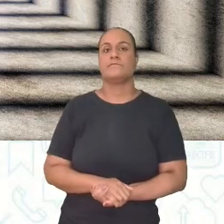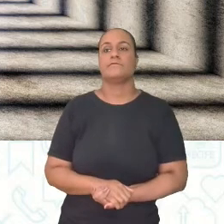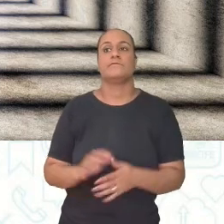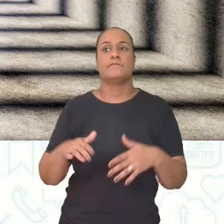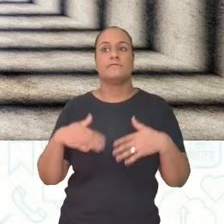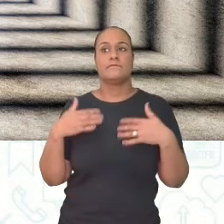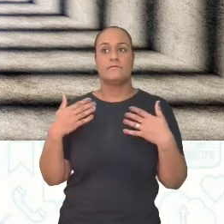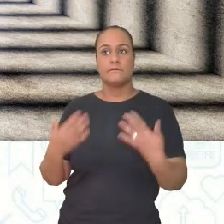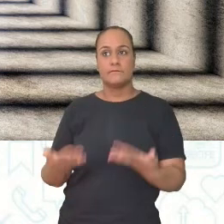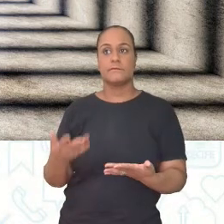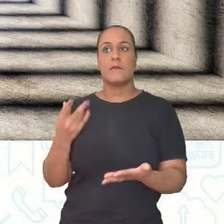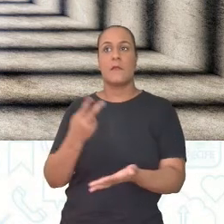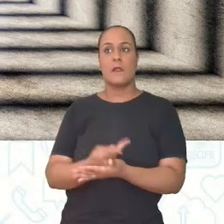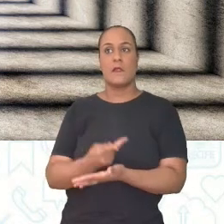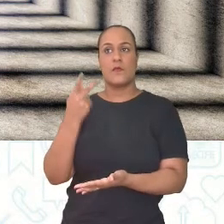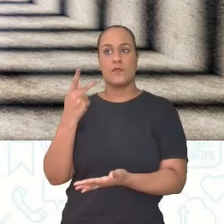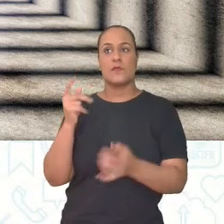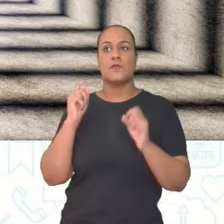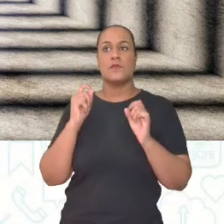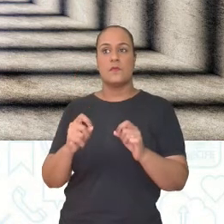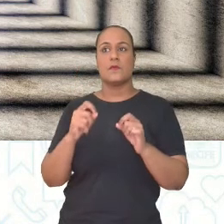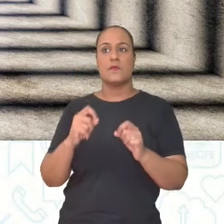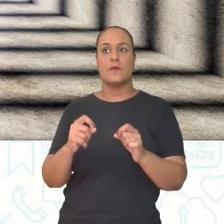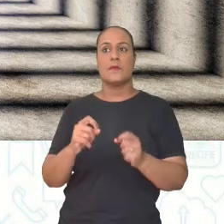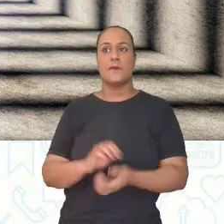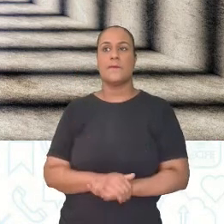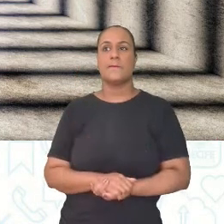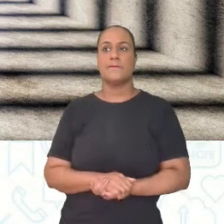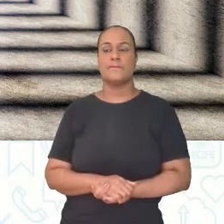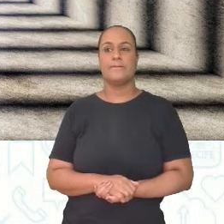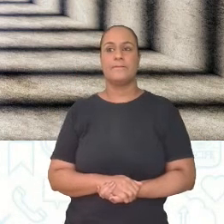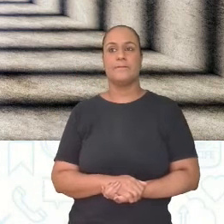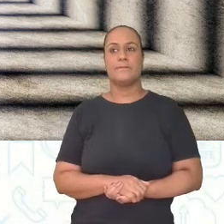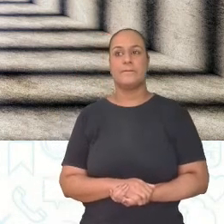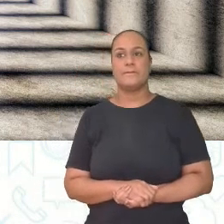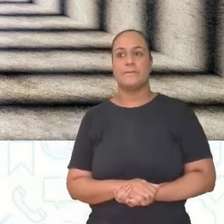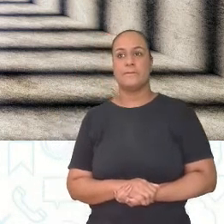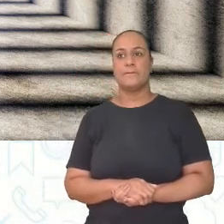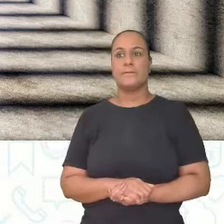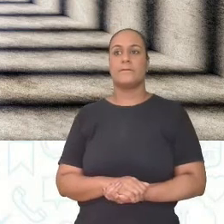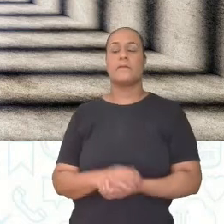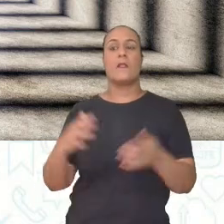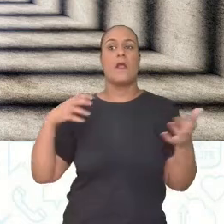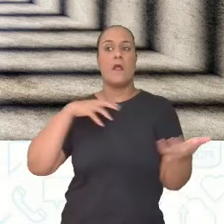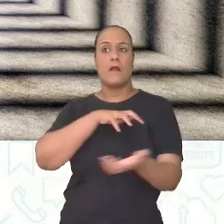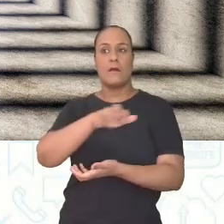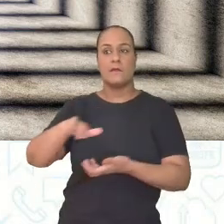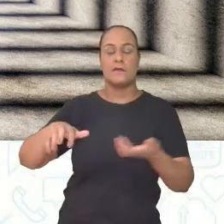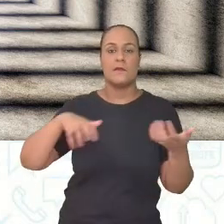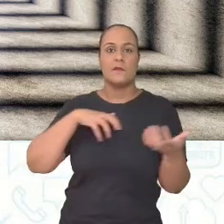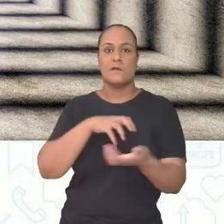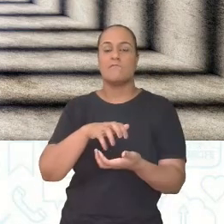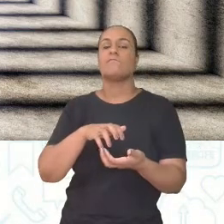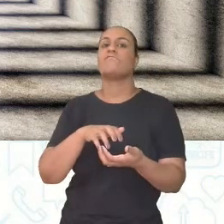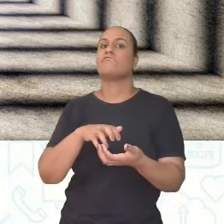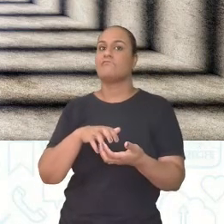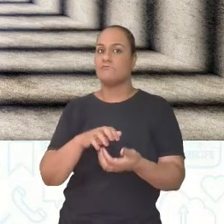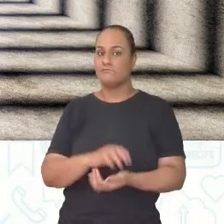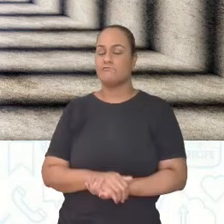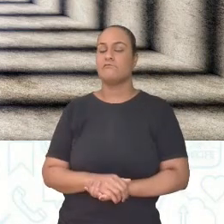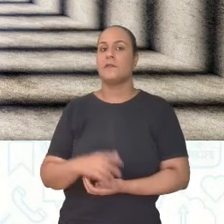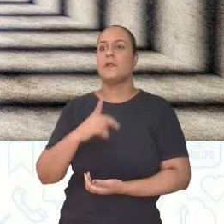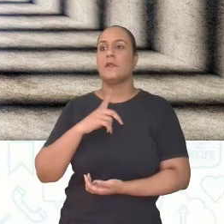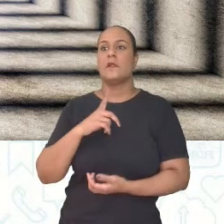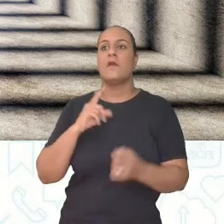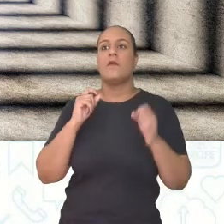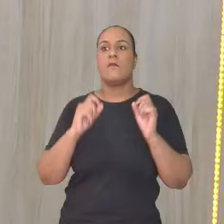e este fato marcou o estopim da rebelião. Então, com essa movimentação, ó, explode